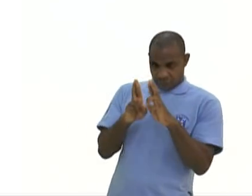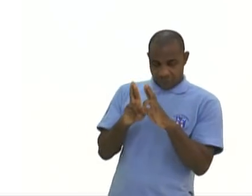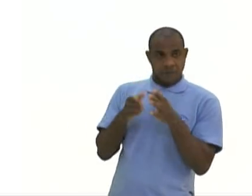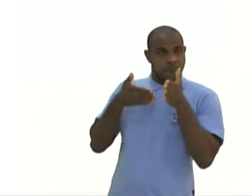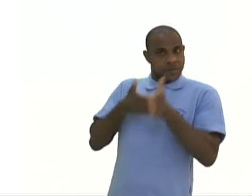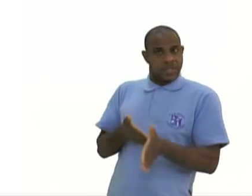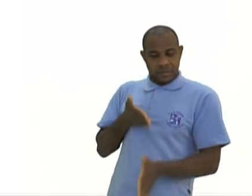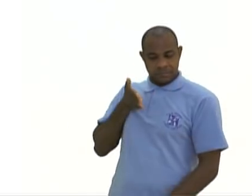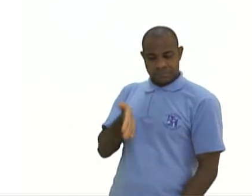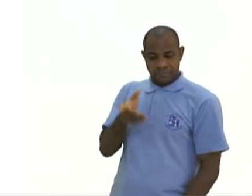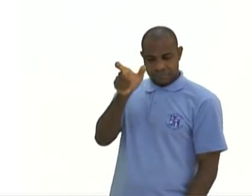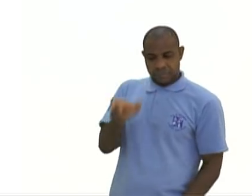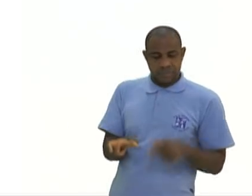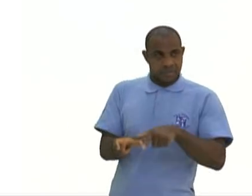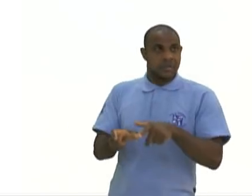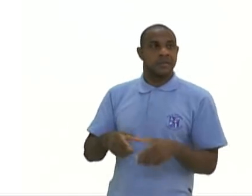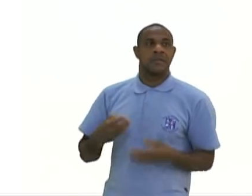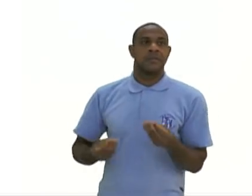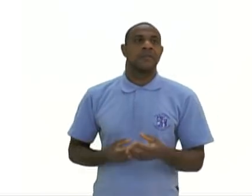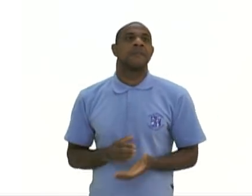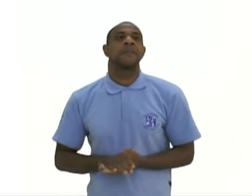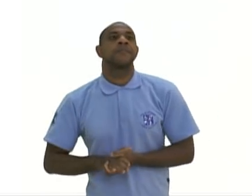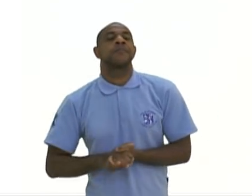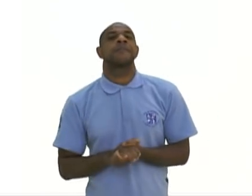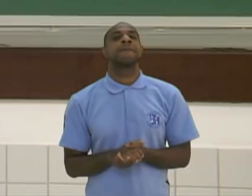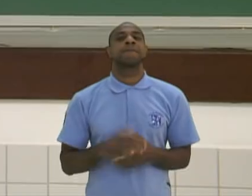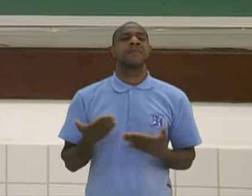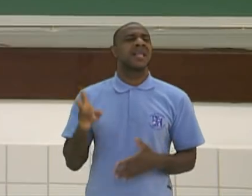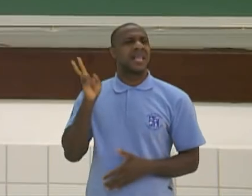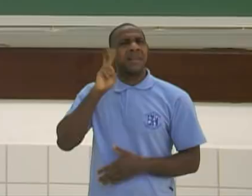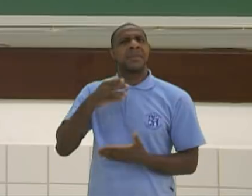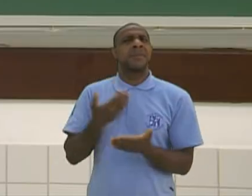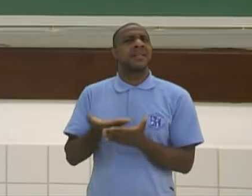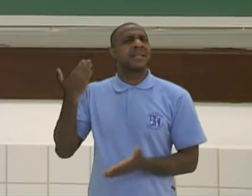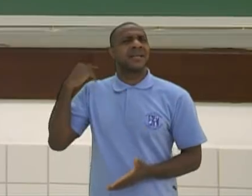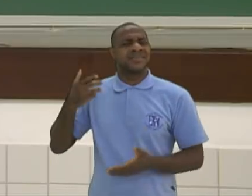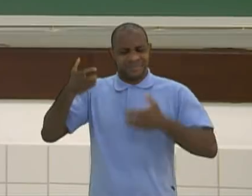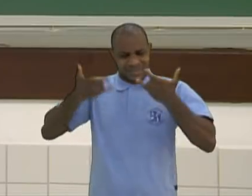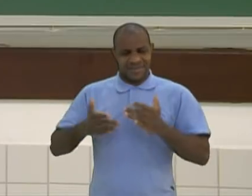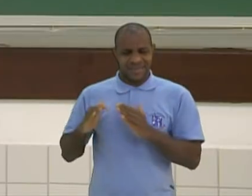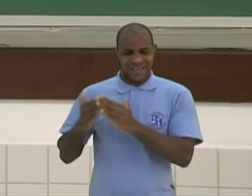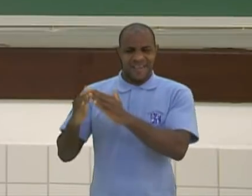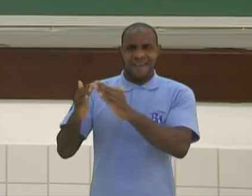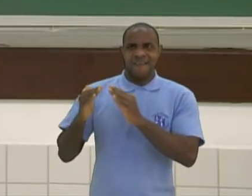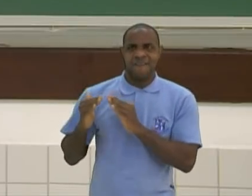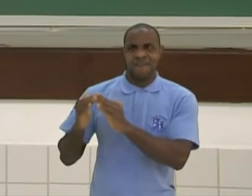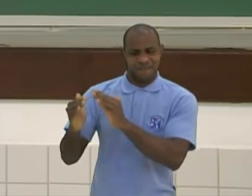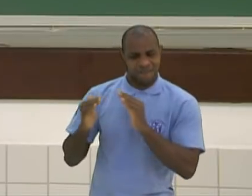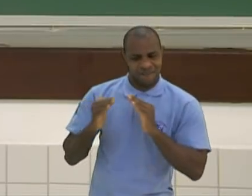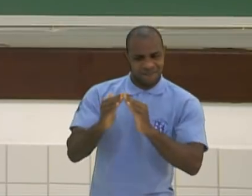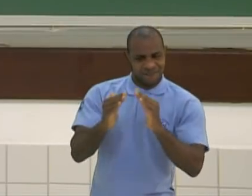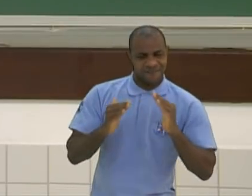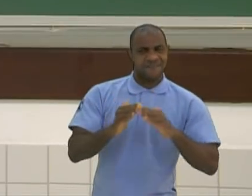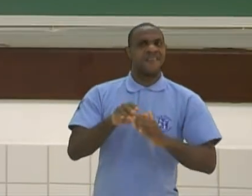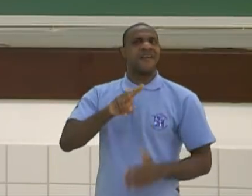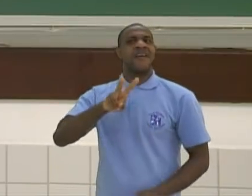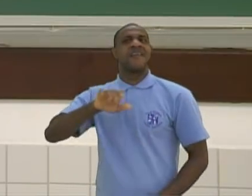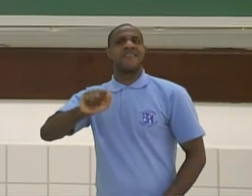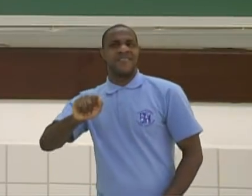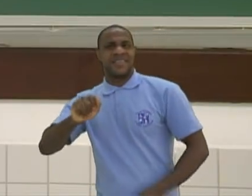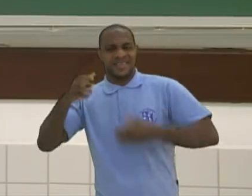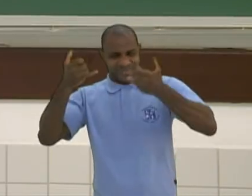Lembram da aula passada, quando nós começamos a aula falando das vilas romanas, onde os romanos acabaram passando aquele processo, aquele